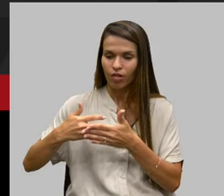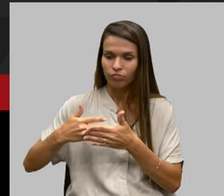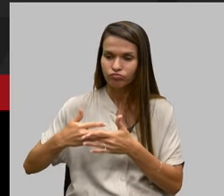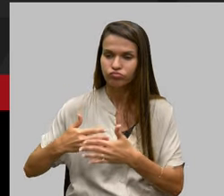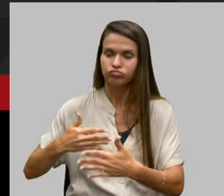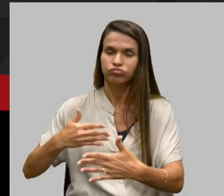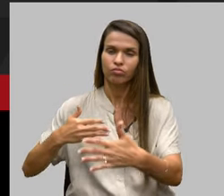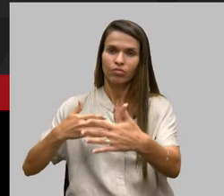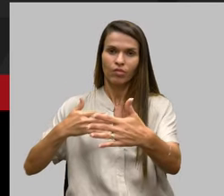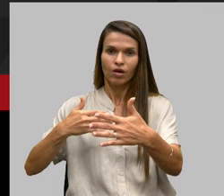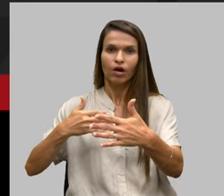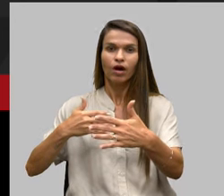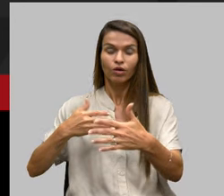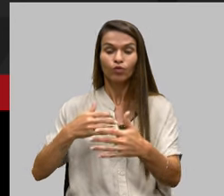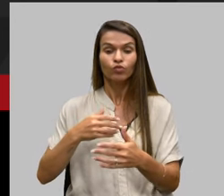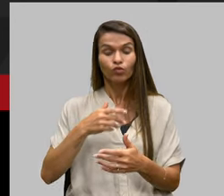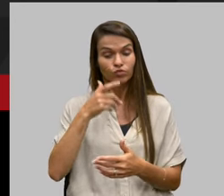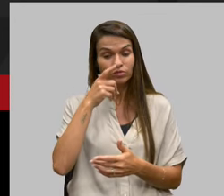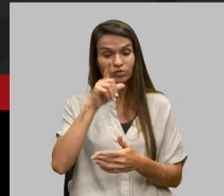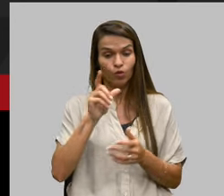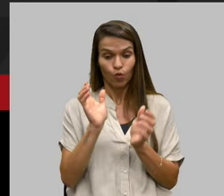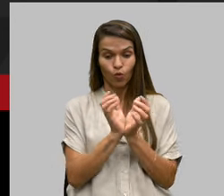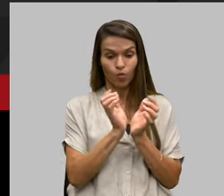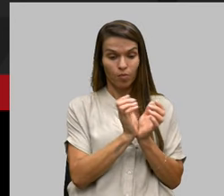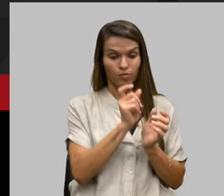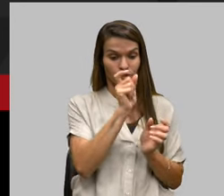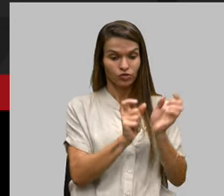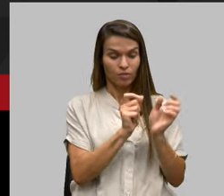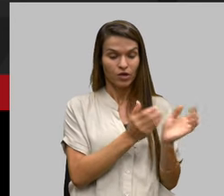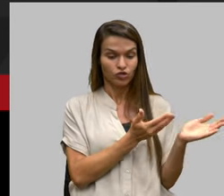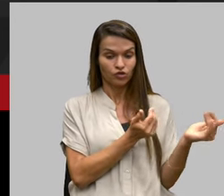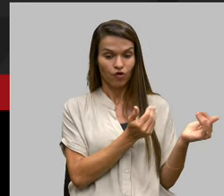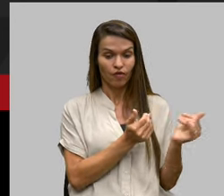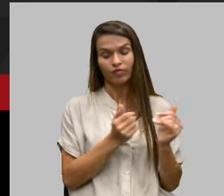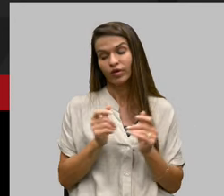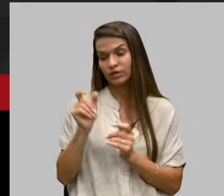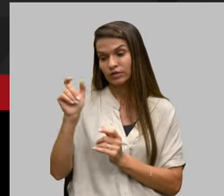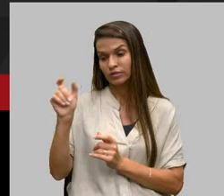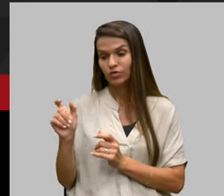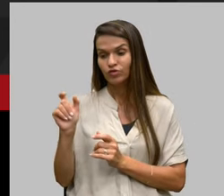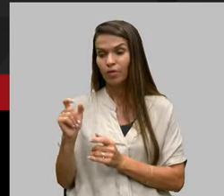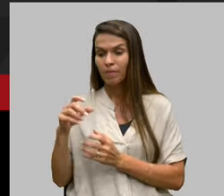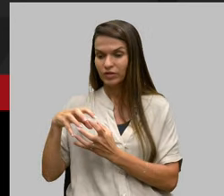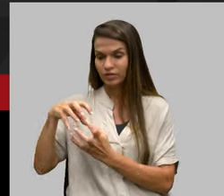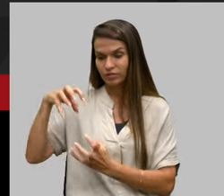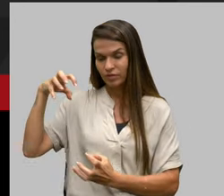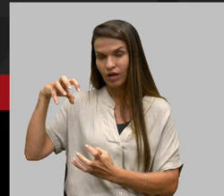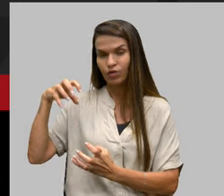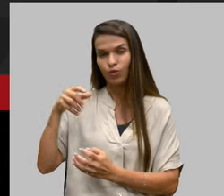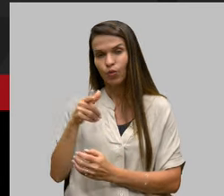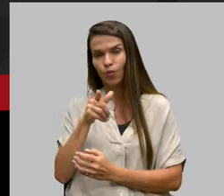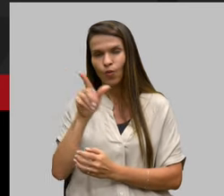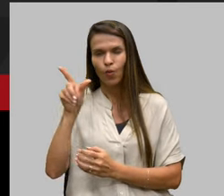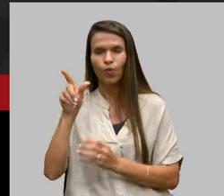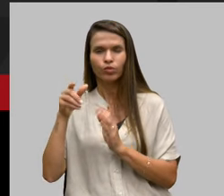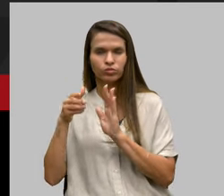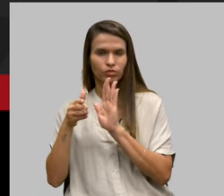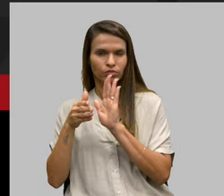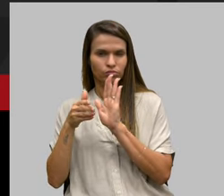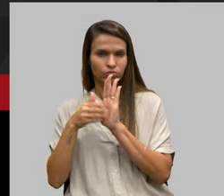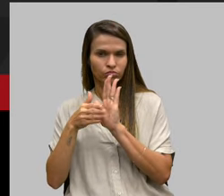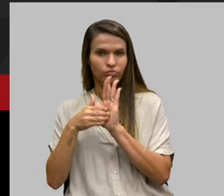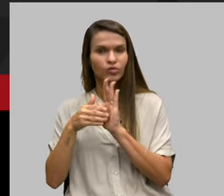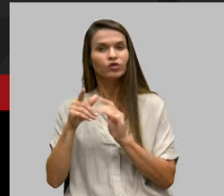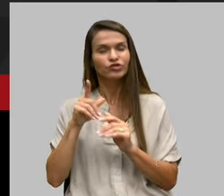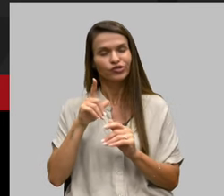jovens num plano e os mais os mais eh maduros vamos dizer assim num outro plano mas já havia um reconhecimento uma dívida